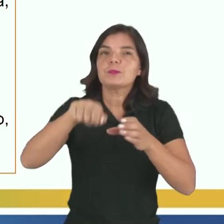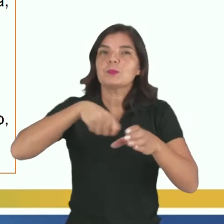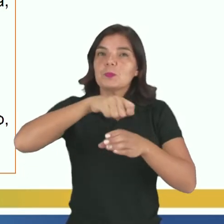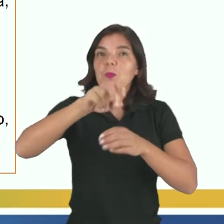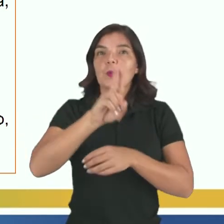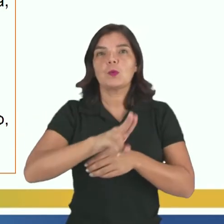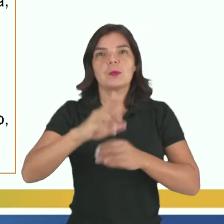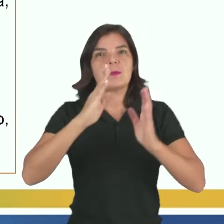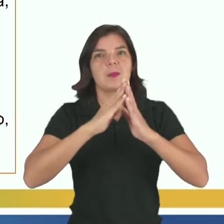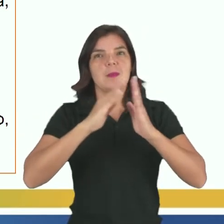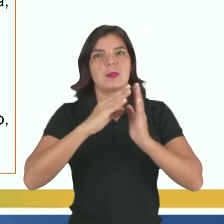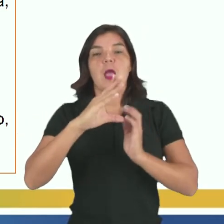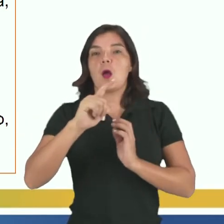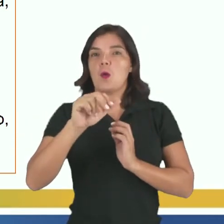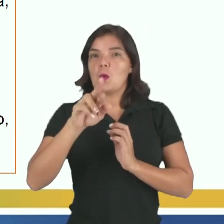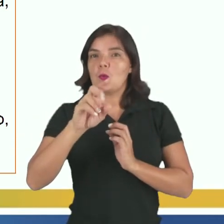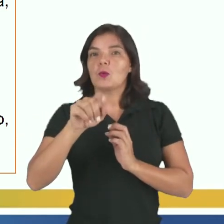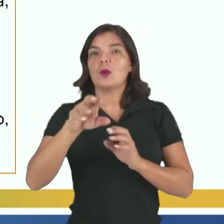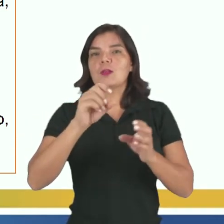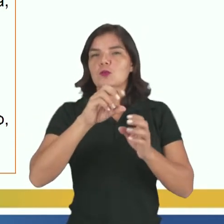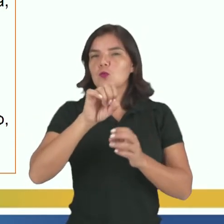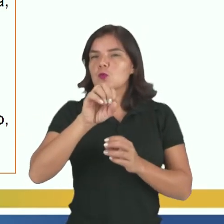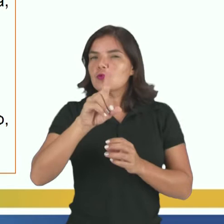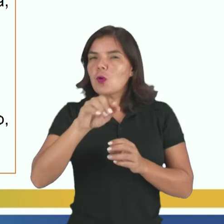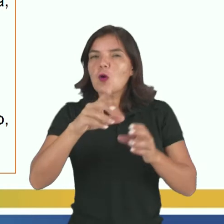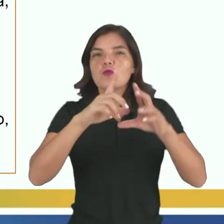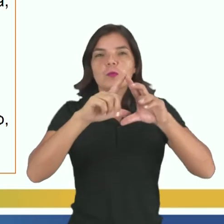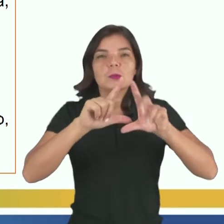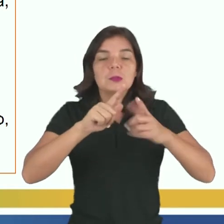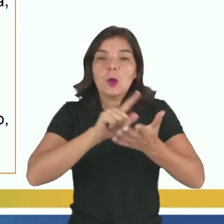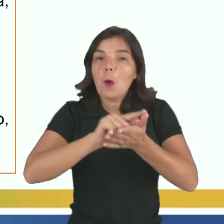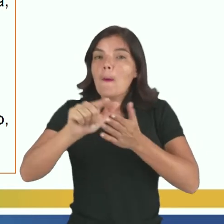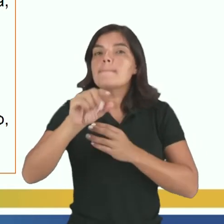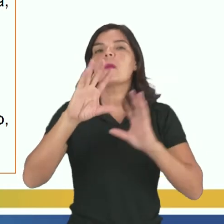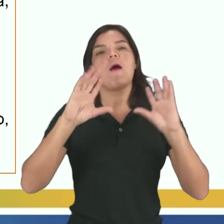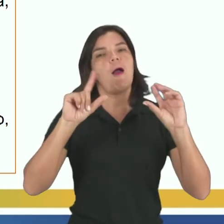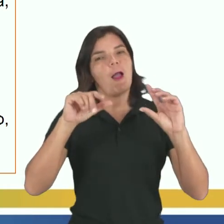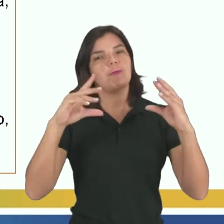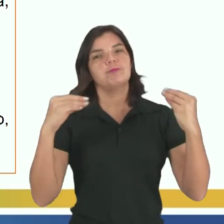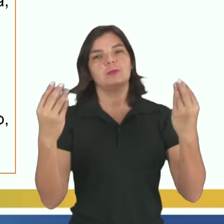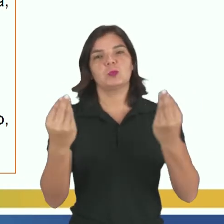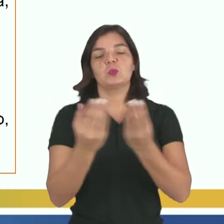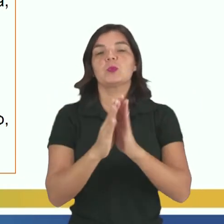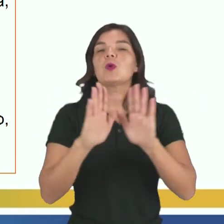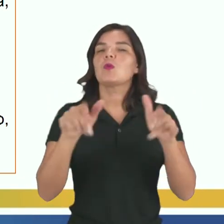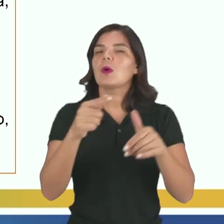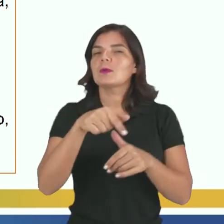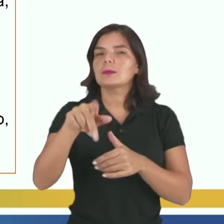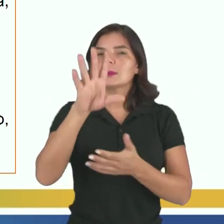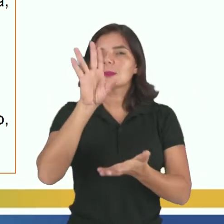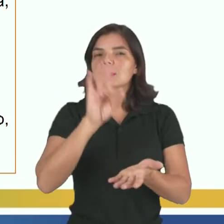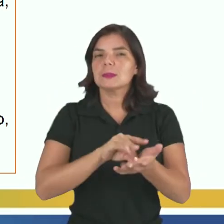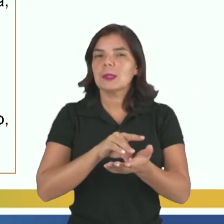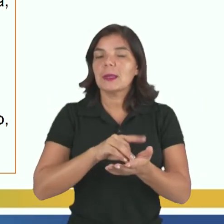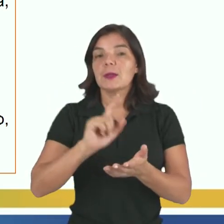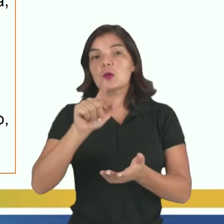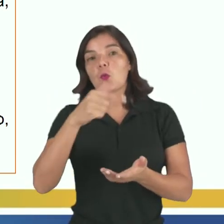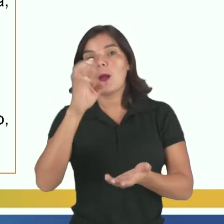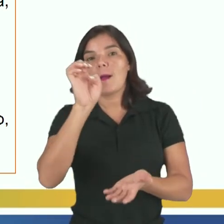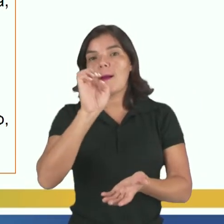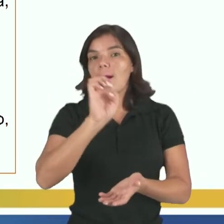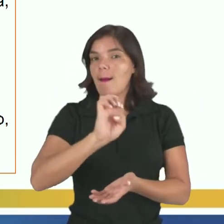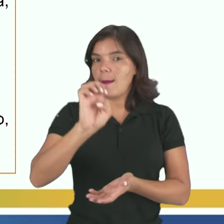em casa é o cloreto de sódio puro, ou seja, é uma substância. E aí, quais que vocês acham que são as corretas e quais que